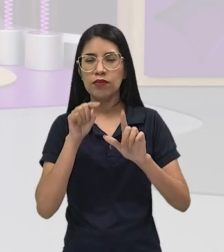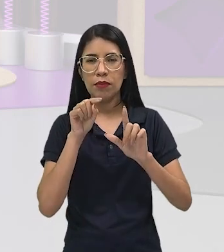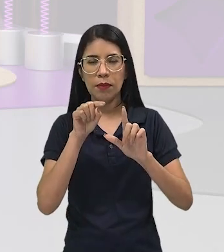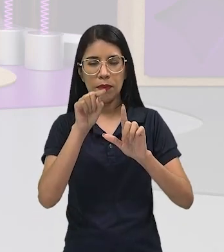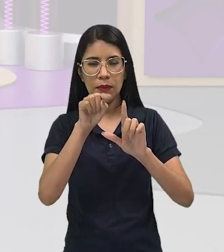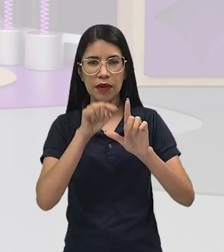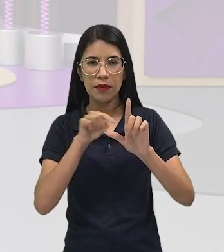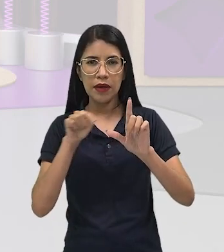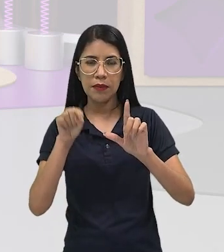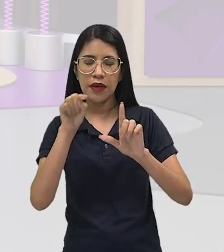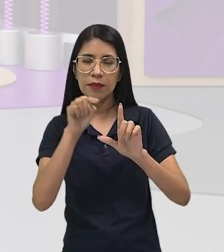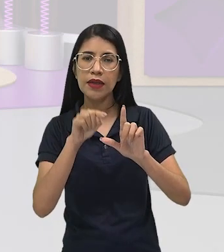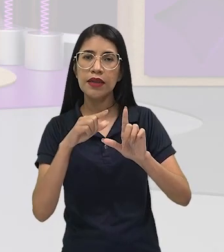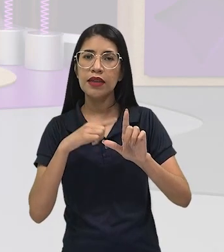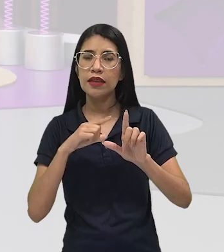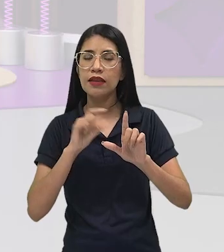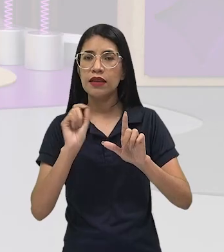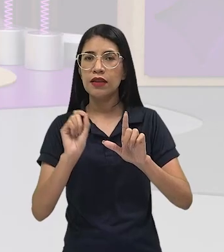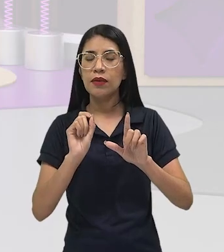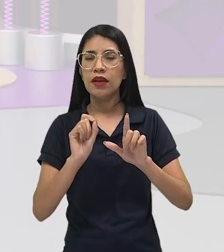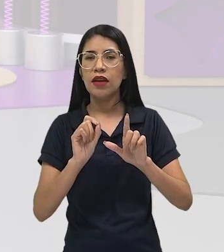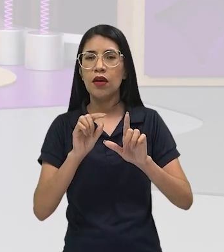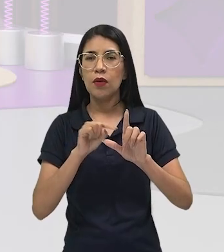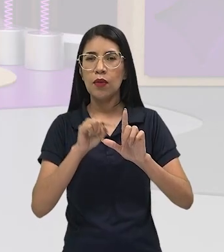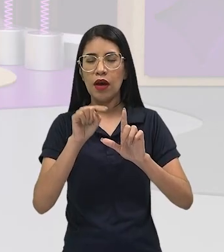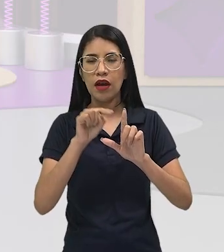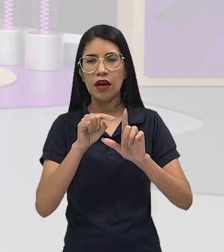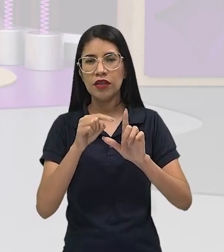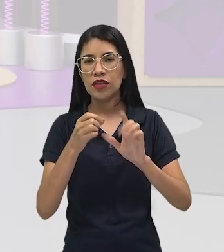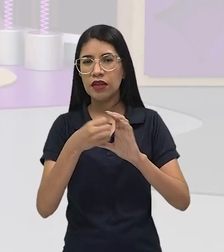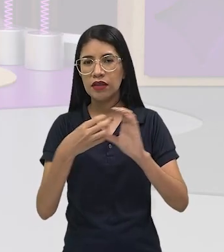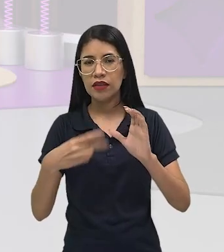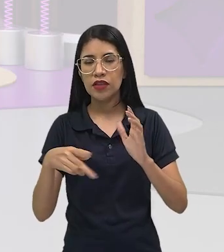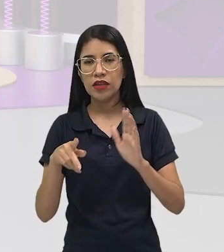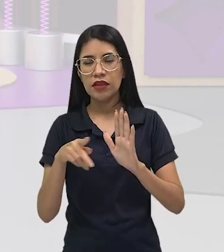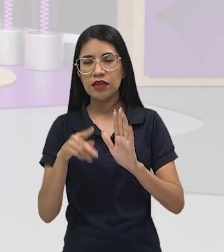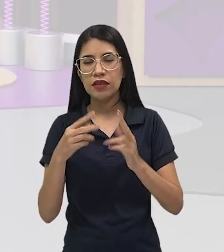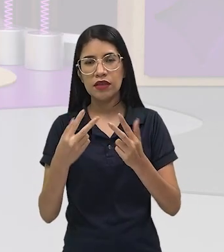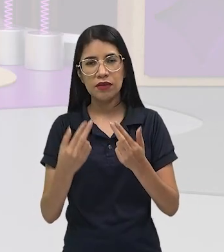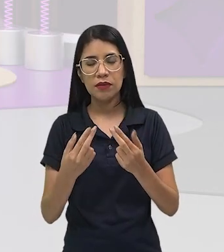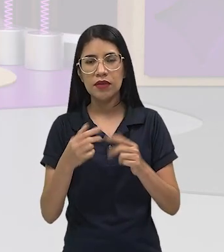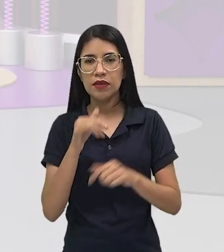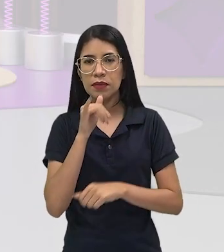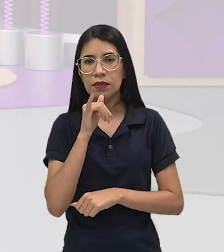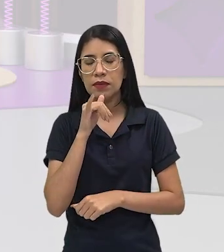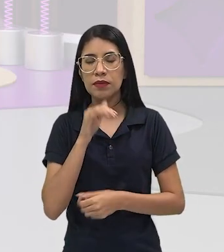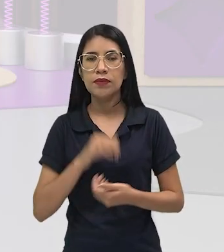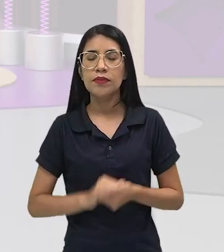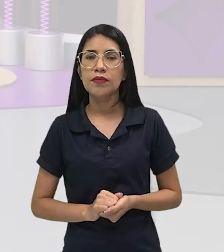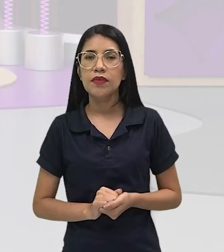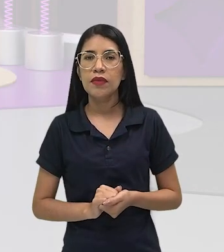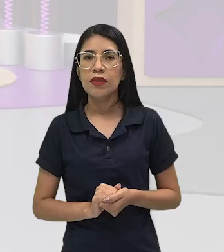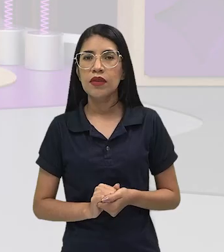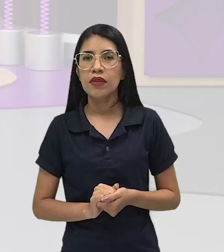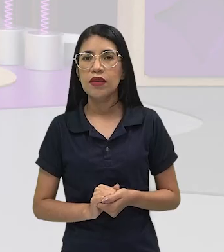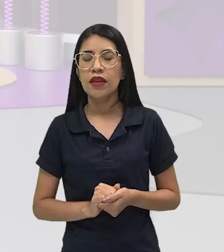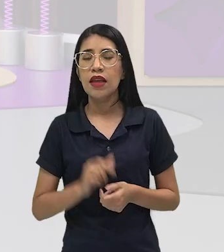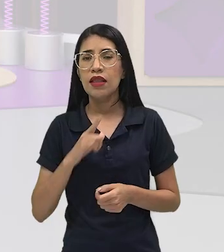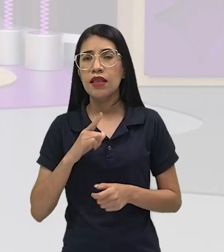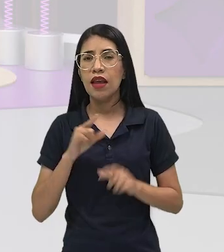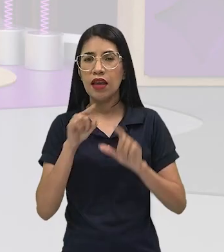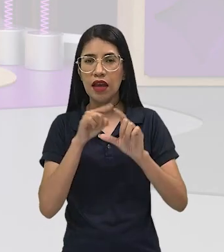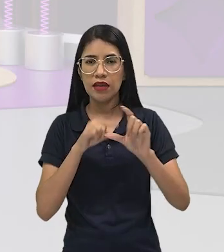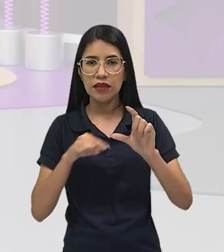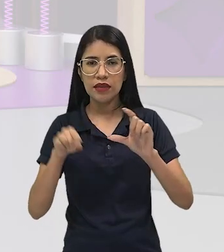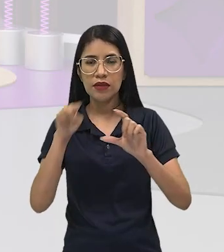em um plano e que possui exatamente as mesmas propriedades, ok? Como exemplo ali de lugar geométrico, eles têm